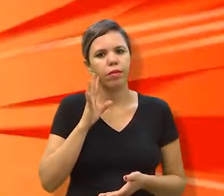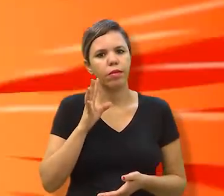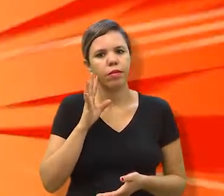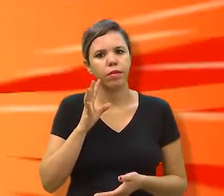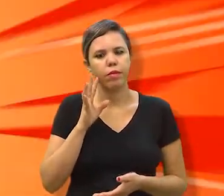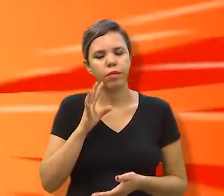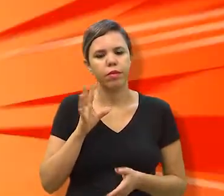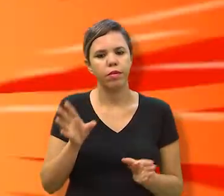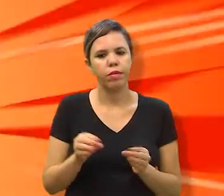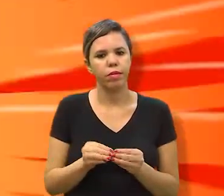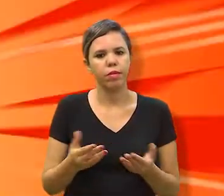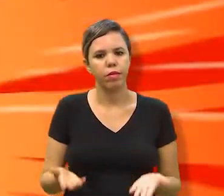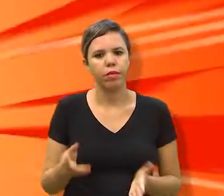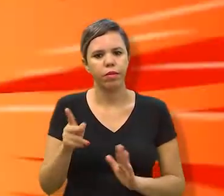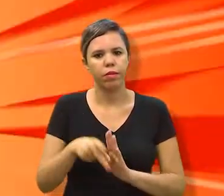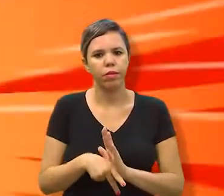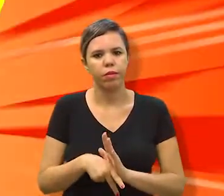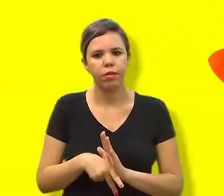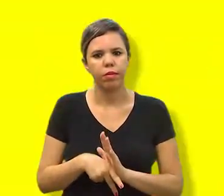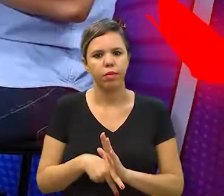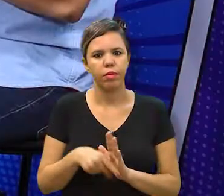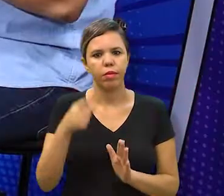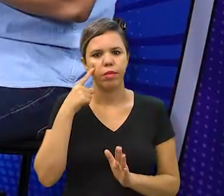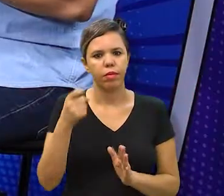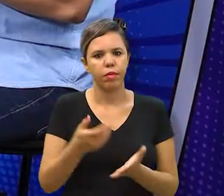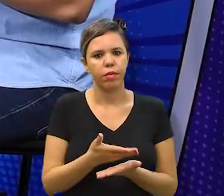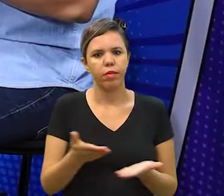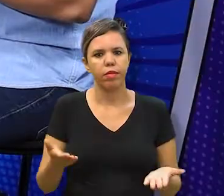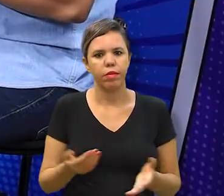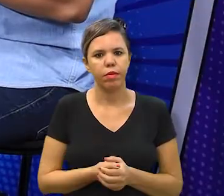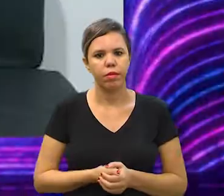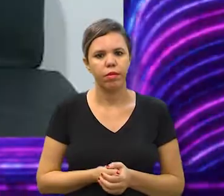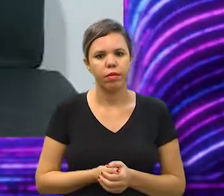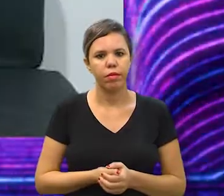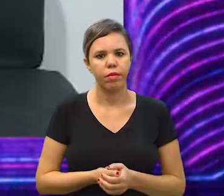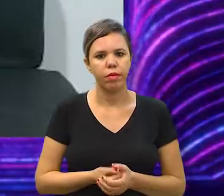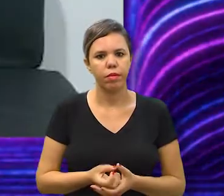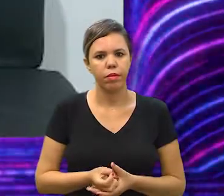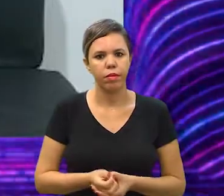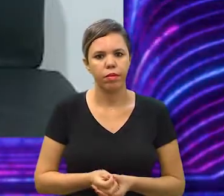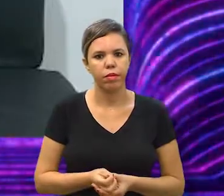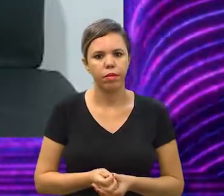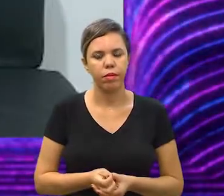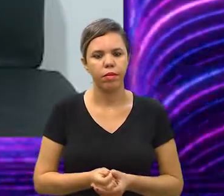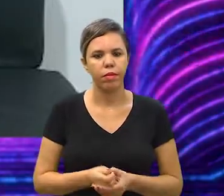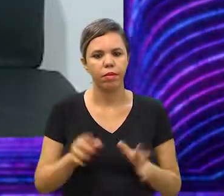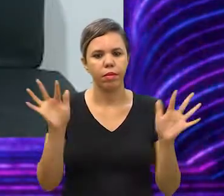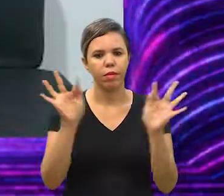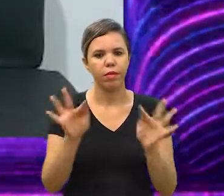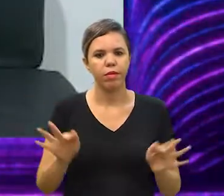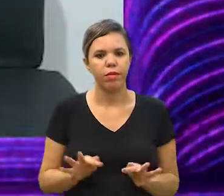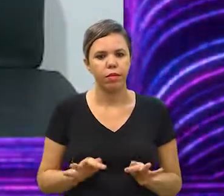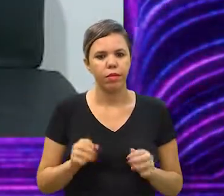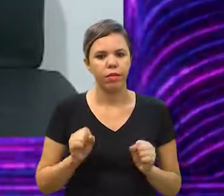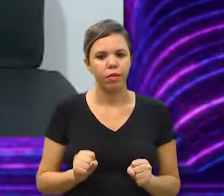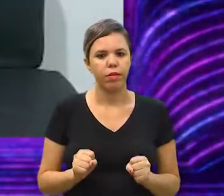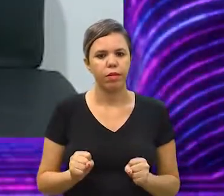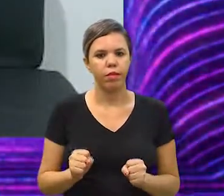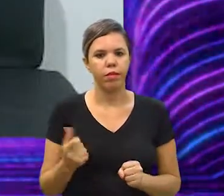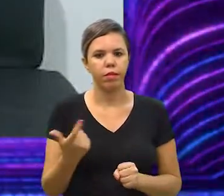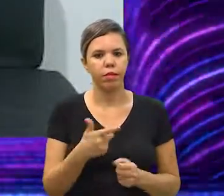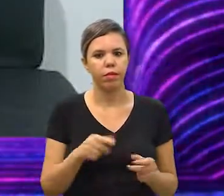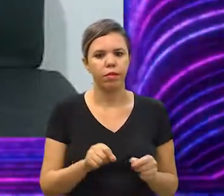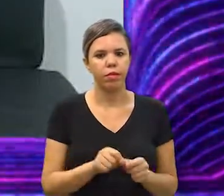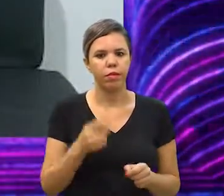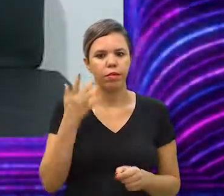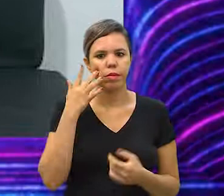legal. Fecha com chave de ouro esse projeto aí tão interessante de vocês. Obrigado. Eu tô bem feliz, assim, da gente poder ir para outras